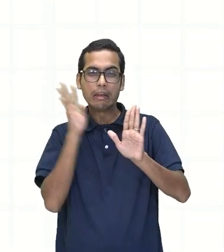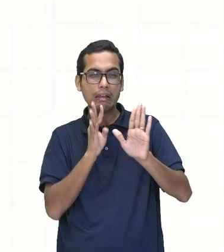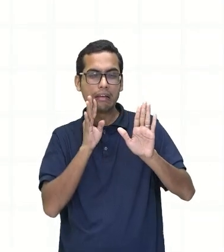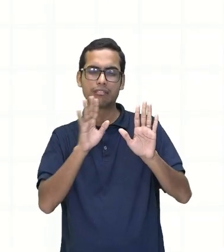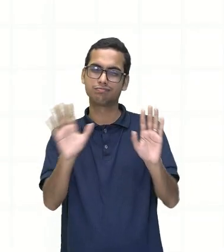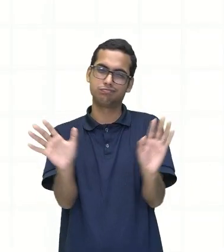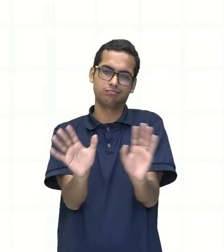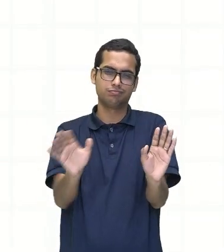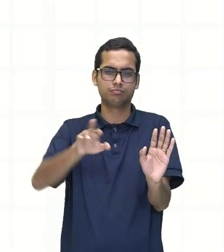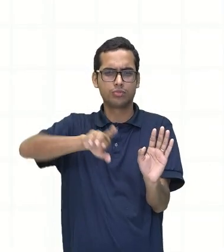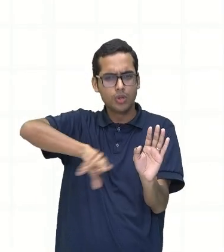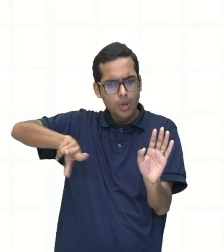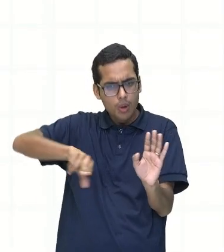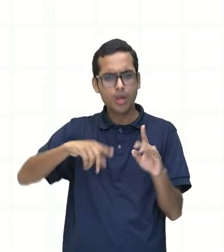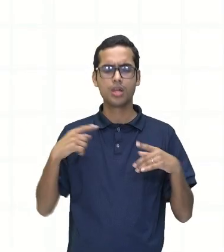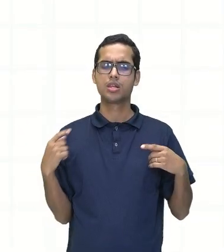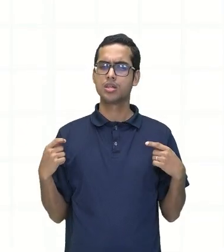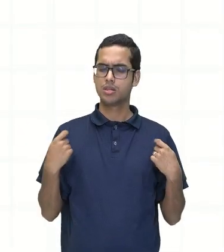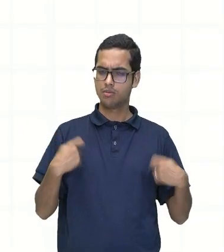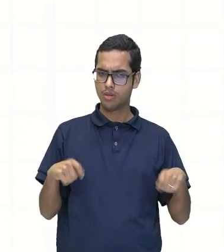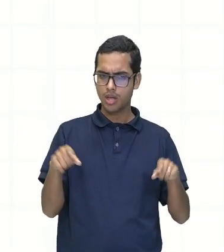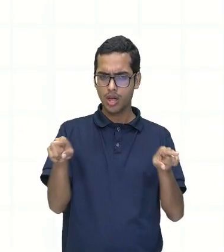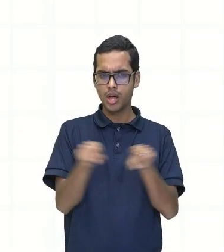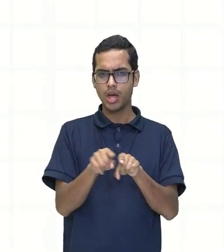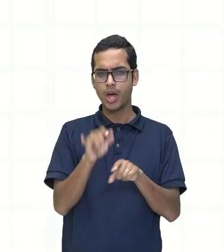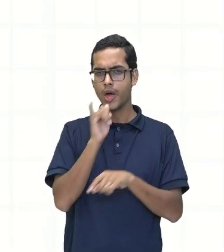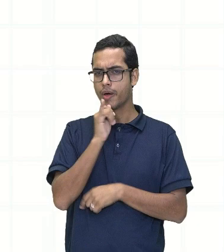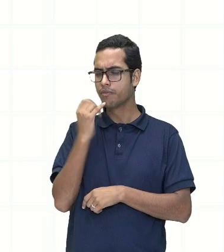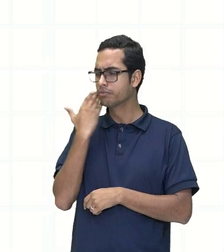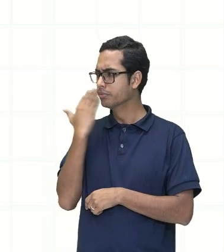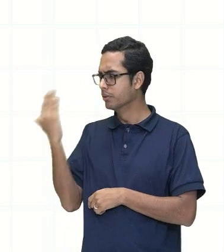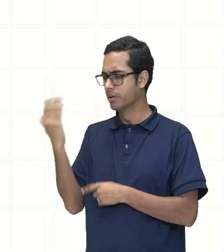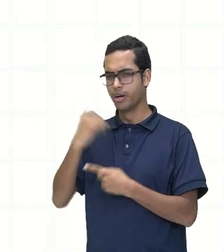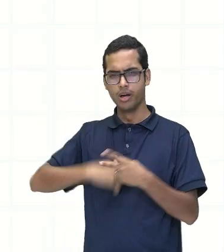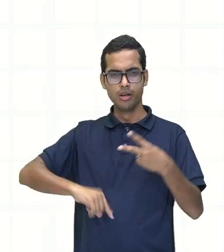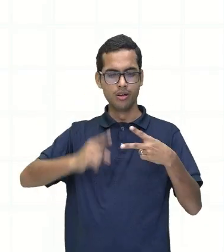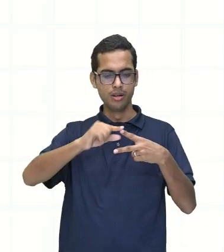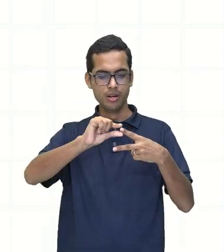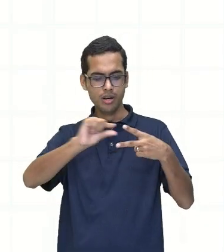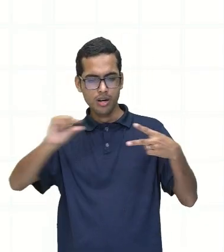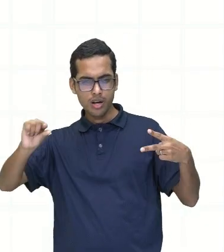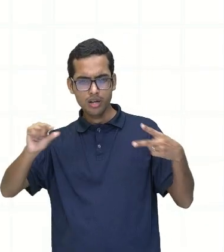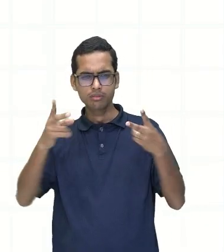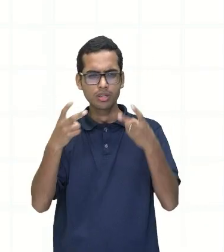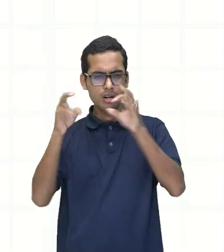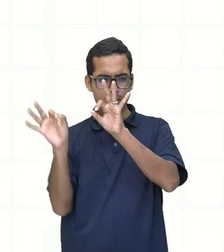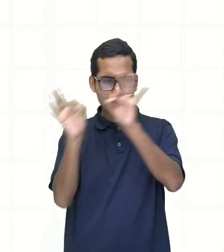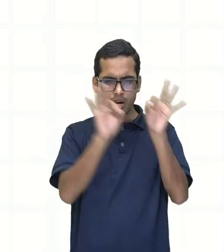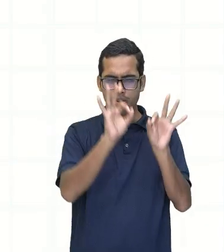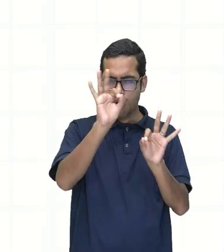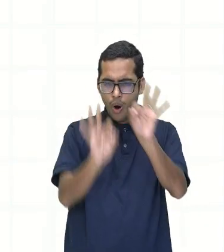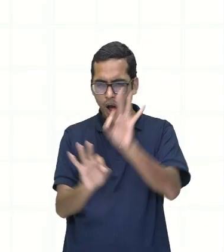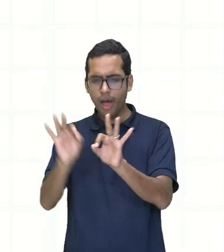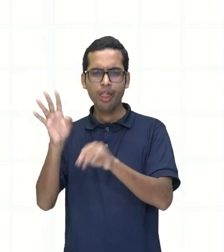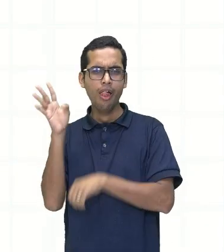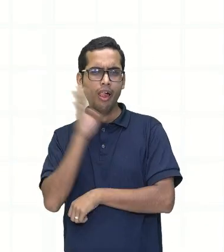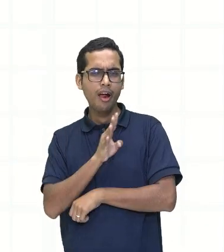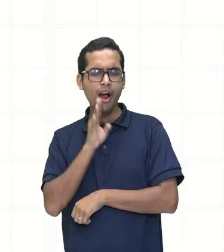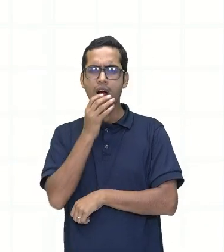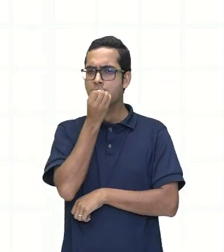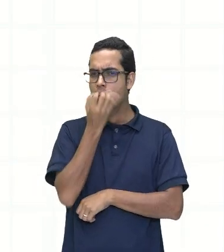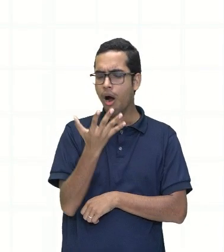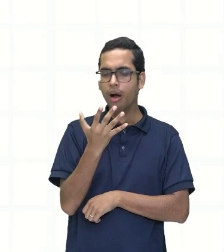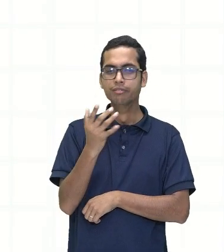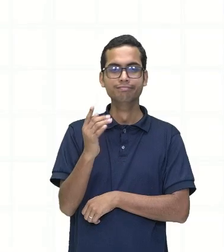Calmamente realizaram, certamente realizaram calmamente, alegremente. Ó, como não está legal na construção. É diferente da gente utilizar